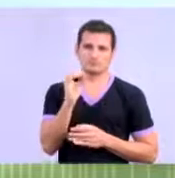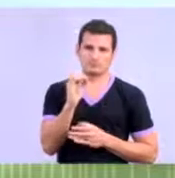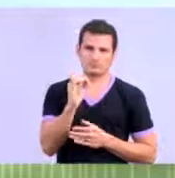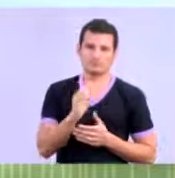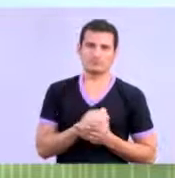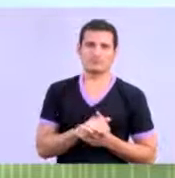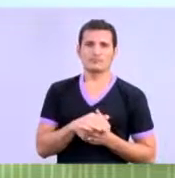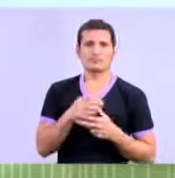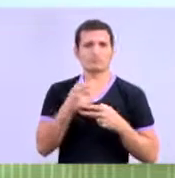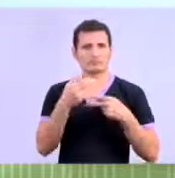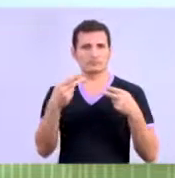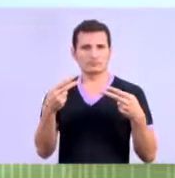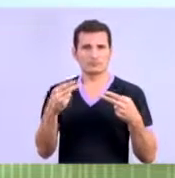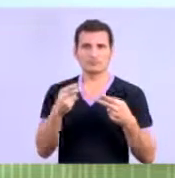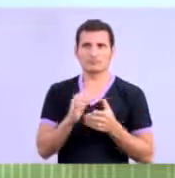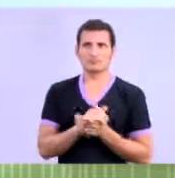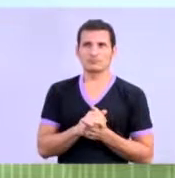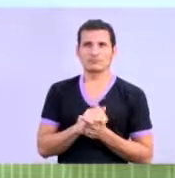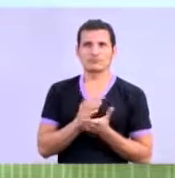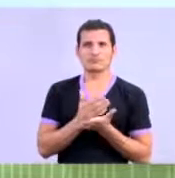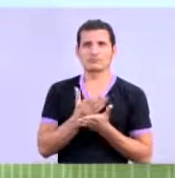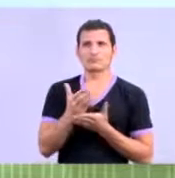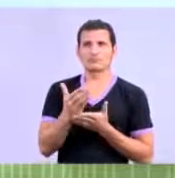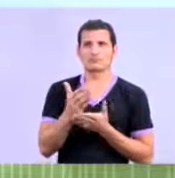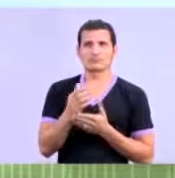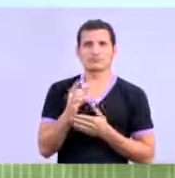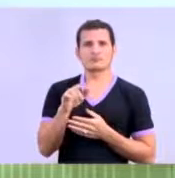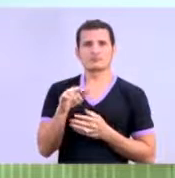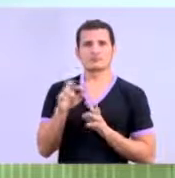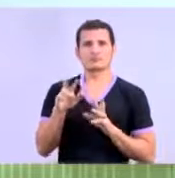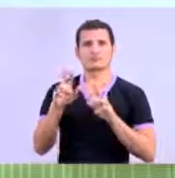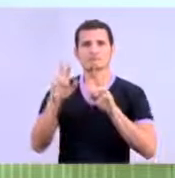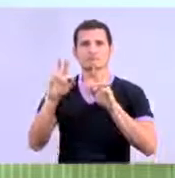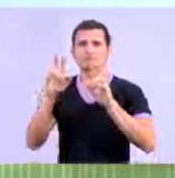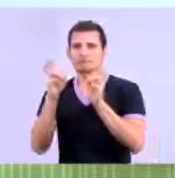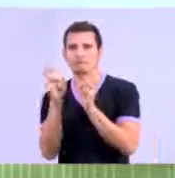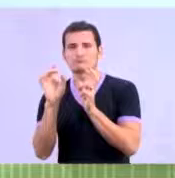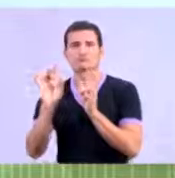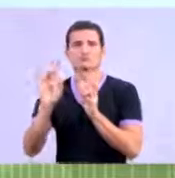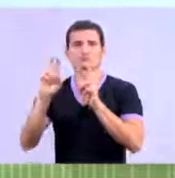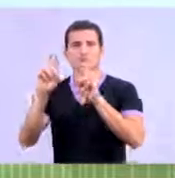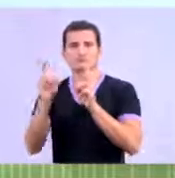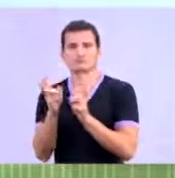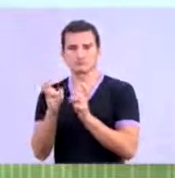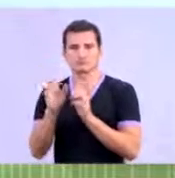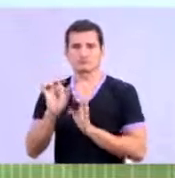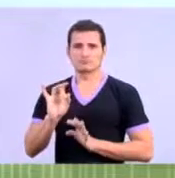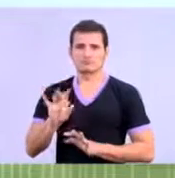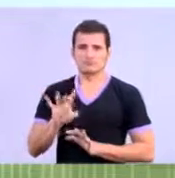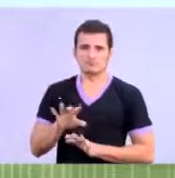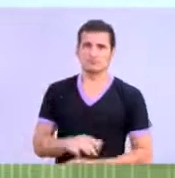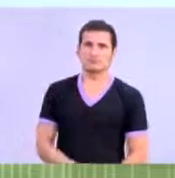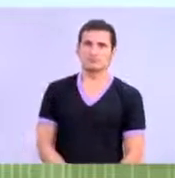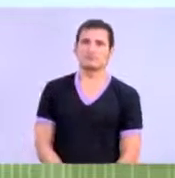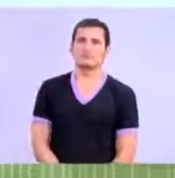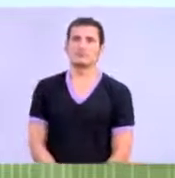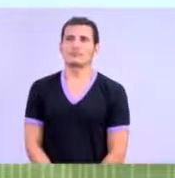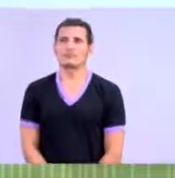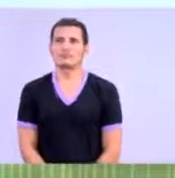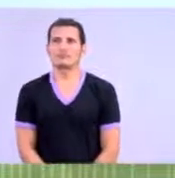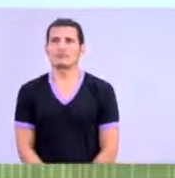complexos, ele define o início como sendo uma variável nula, quer dizer, ela não existe, ela precisa ser instanciada ainda, precisa ser criada